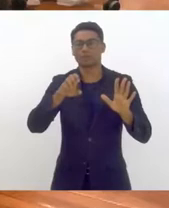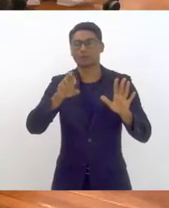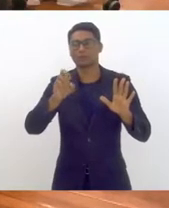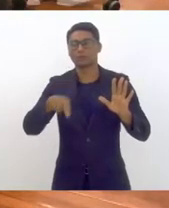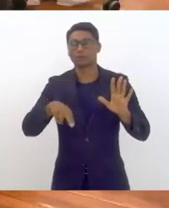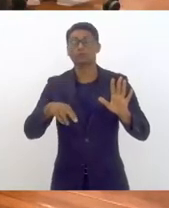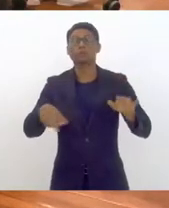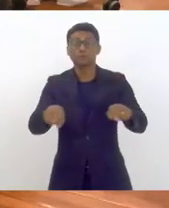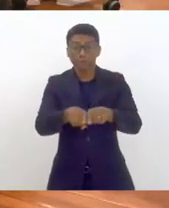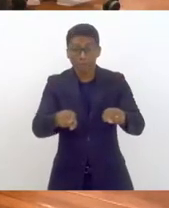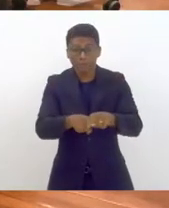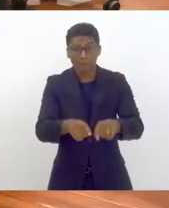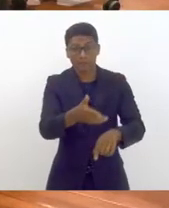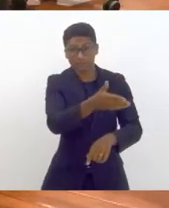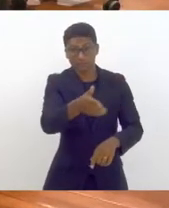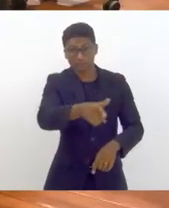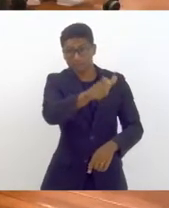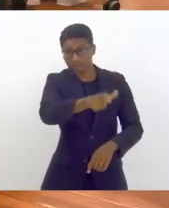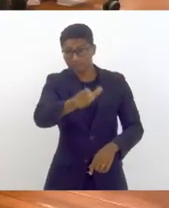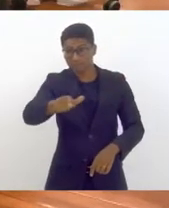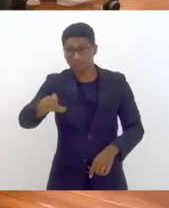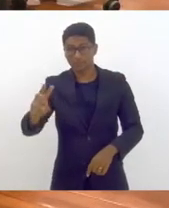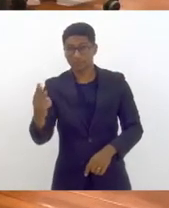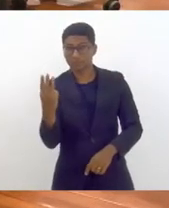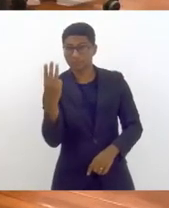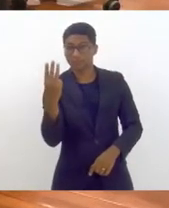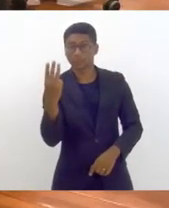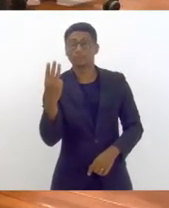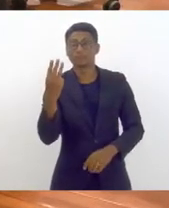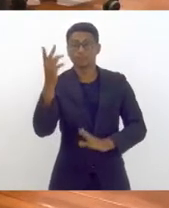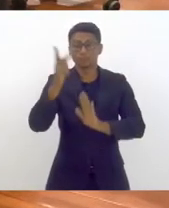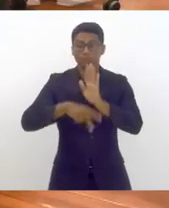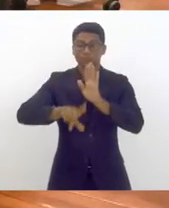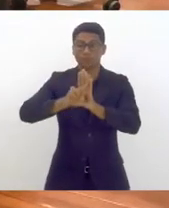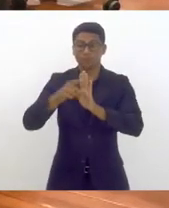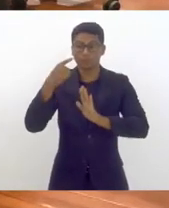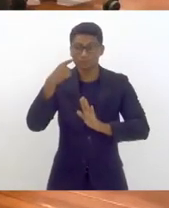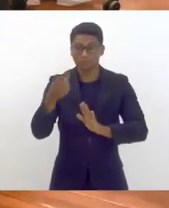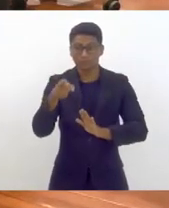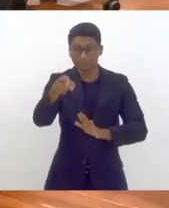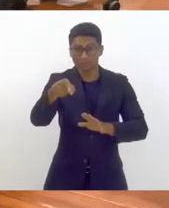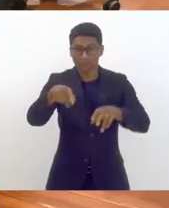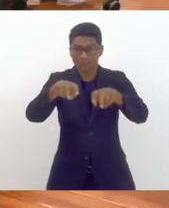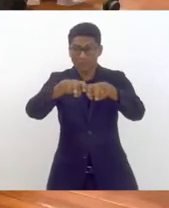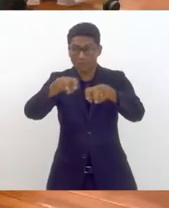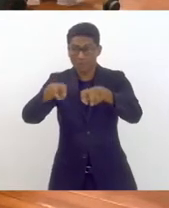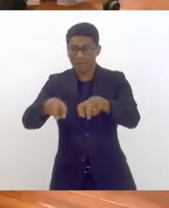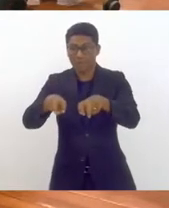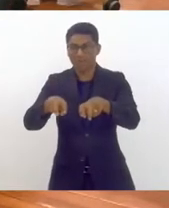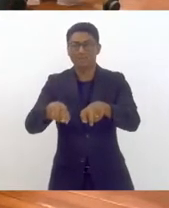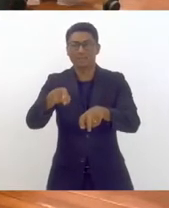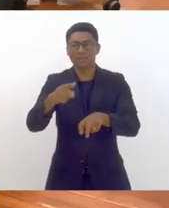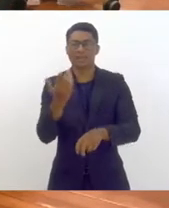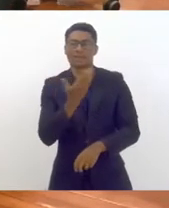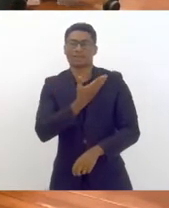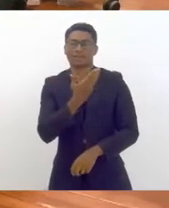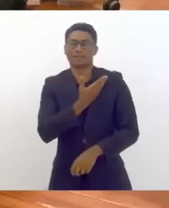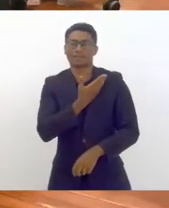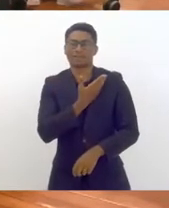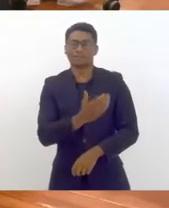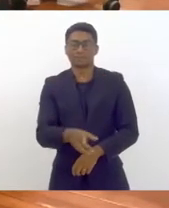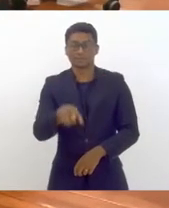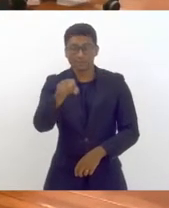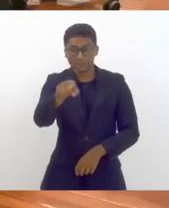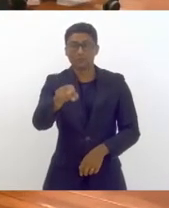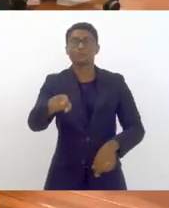cumprimentar os autores dos projetos. Um que está aqui ao vosso lado na mesa, um montanhista, meu companheiro, ele